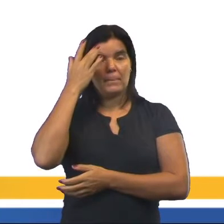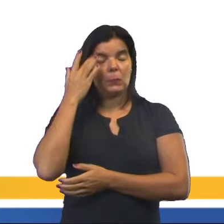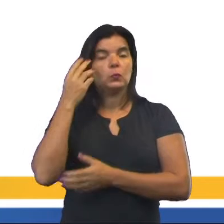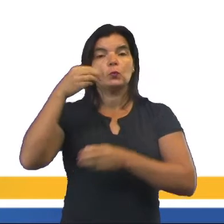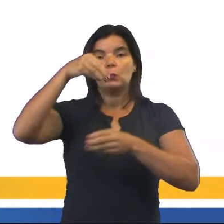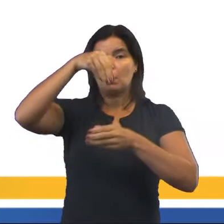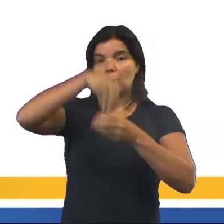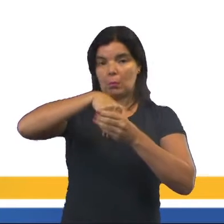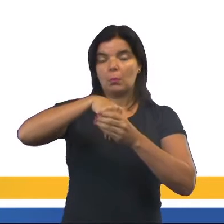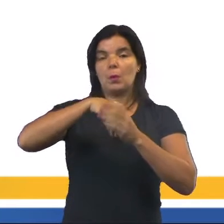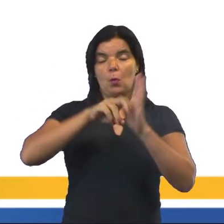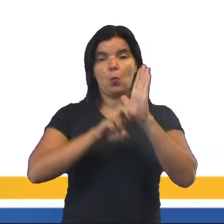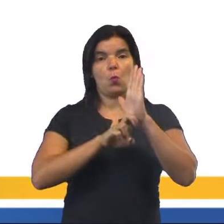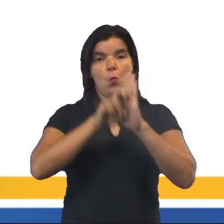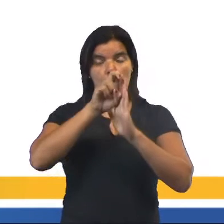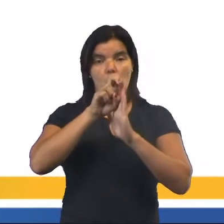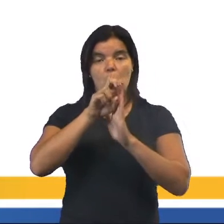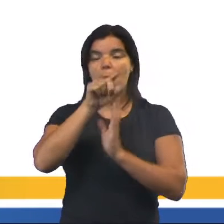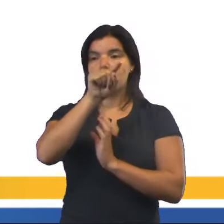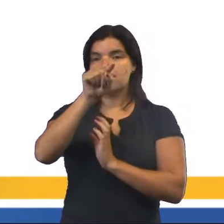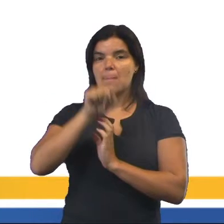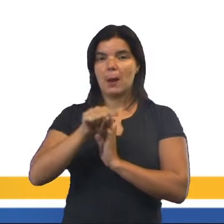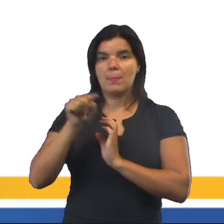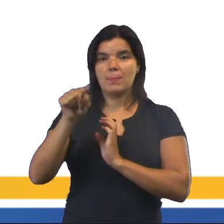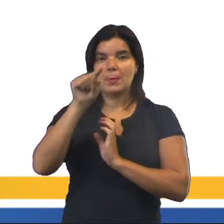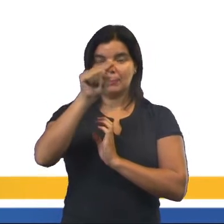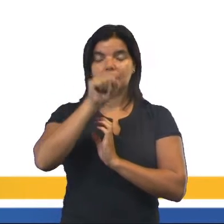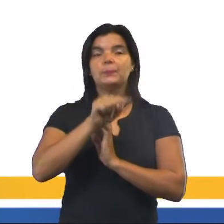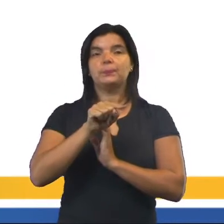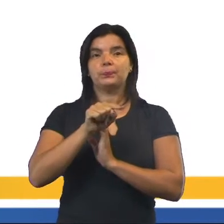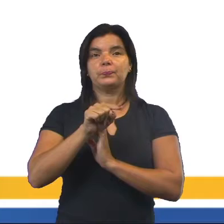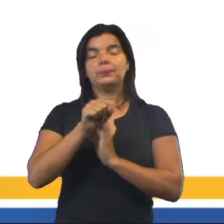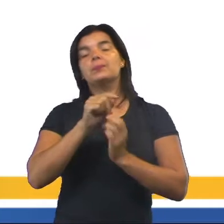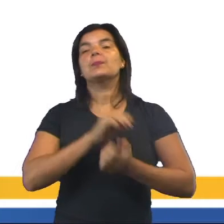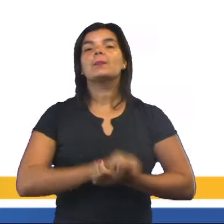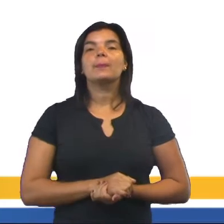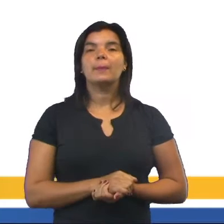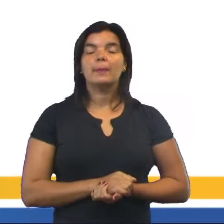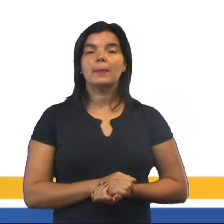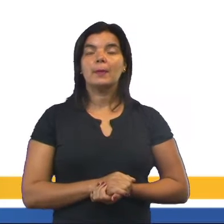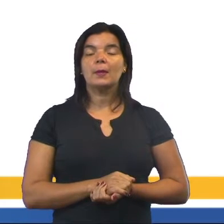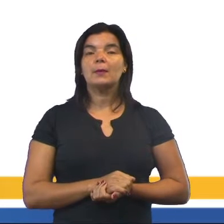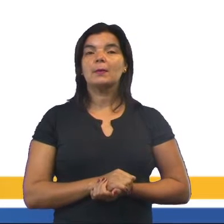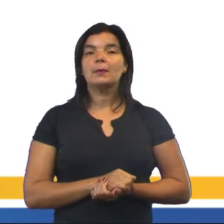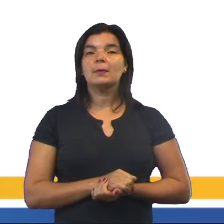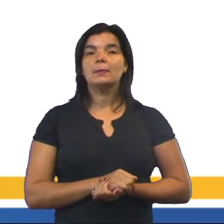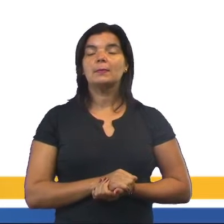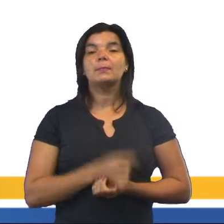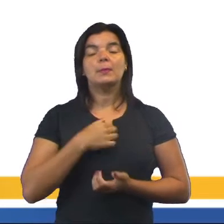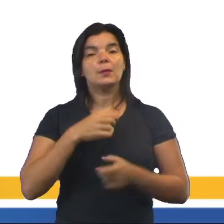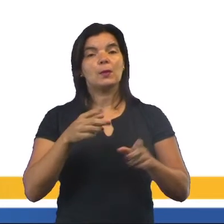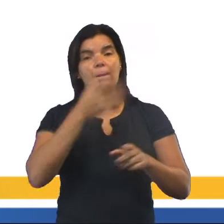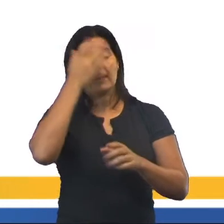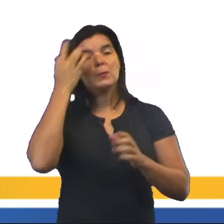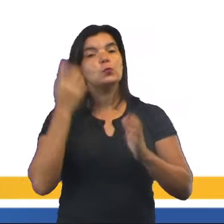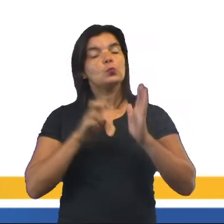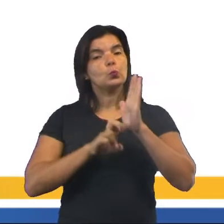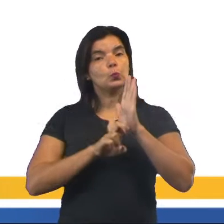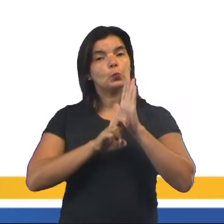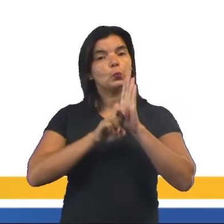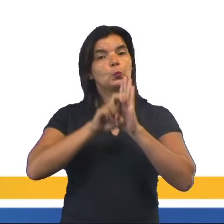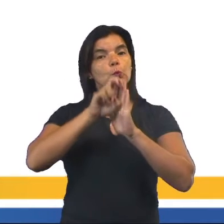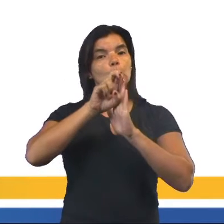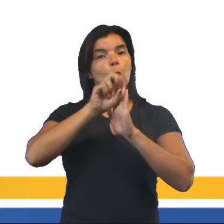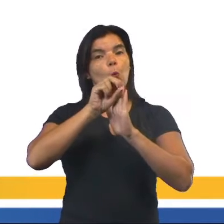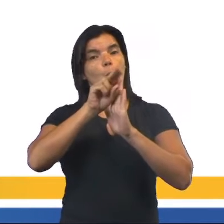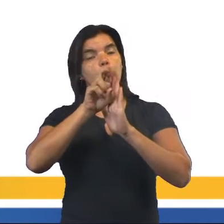pessoa que operava. Ela apertava lá os botões, os comandos, para que o elevador